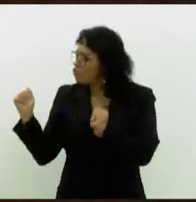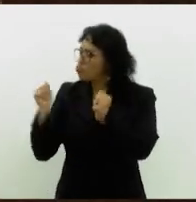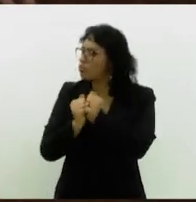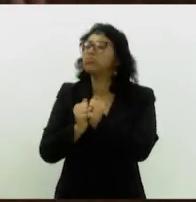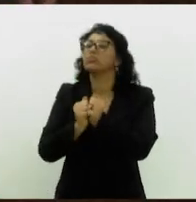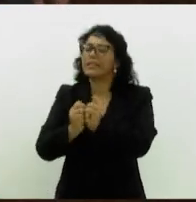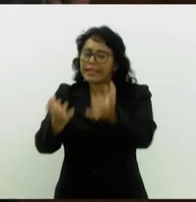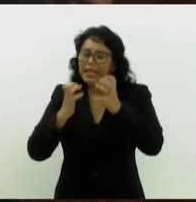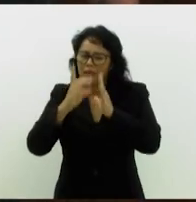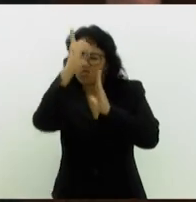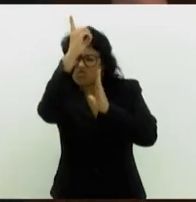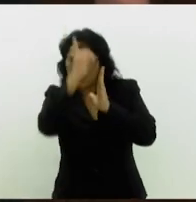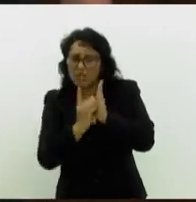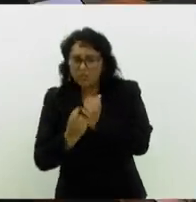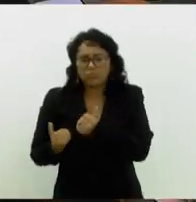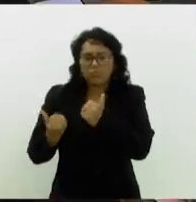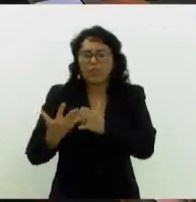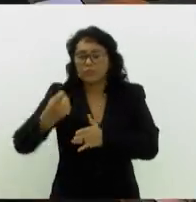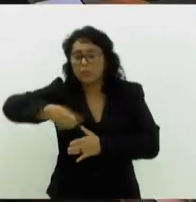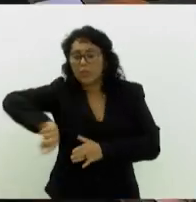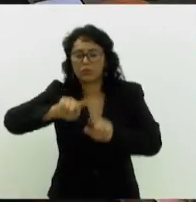já parabéns